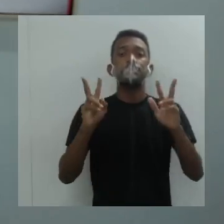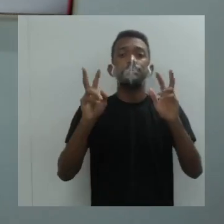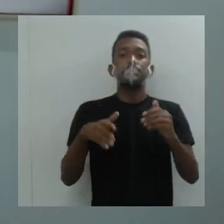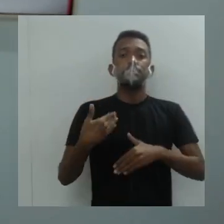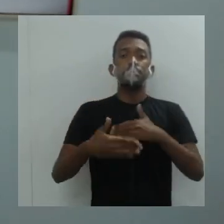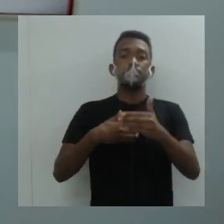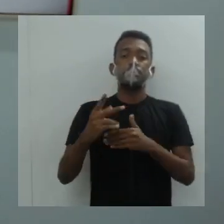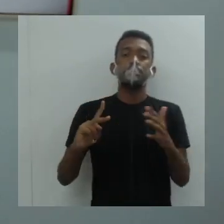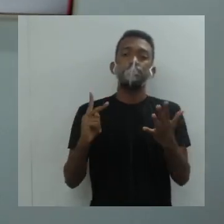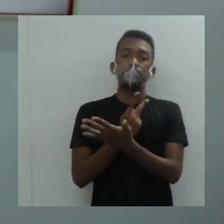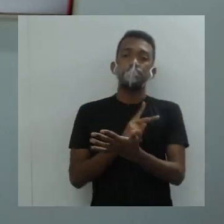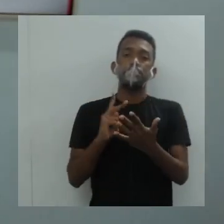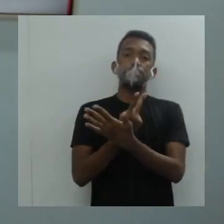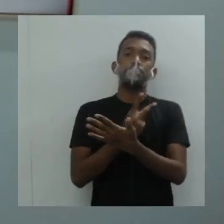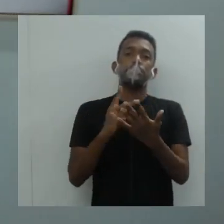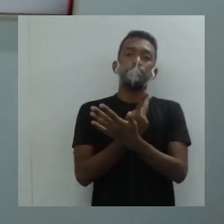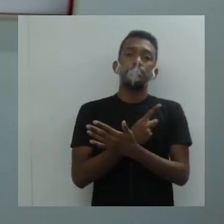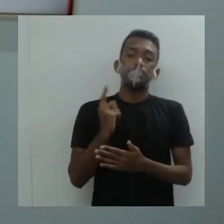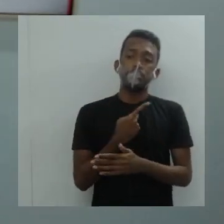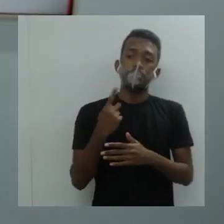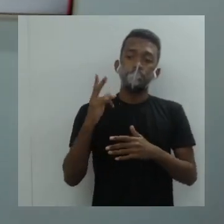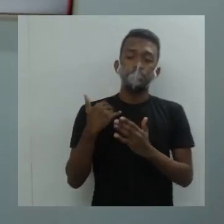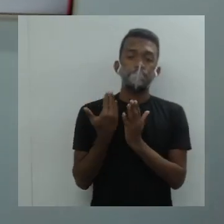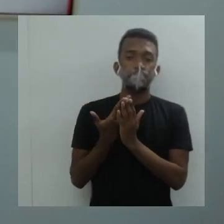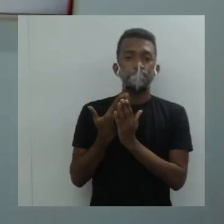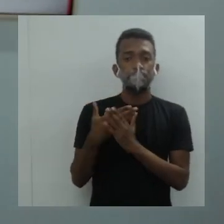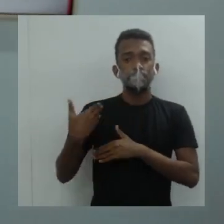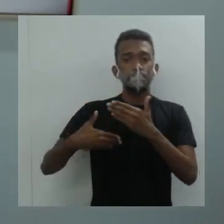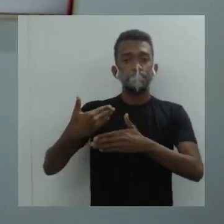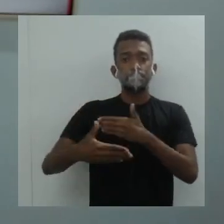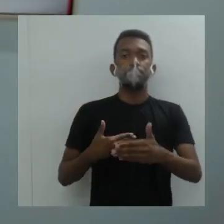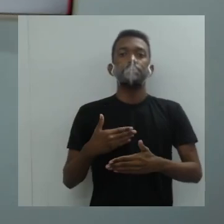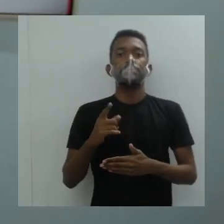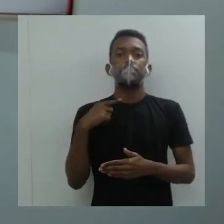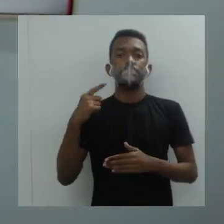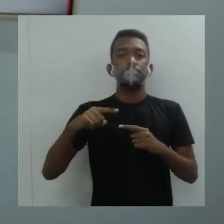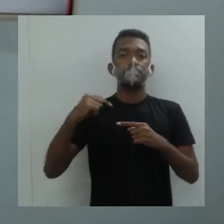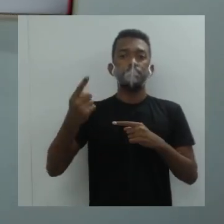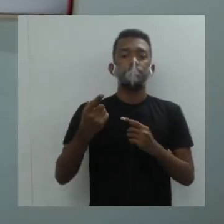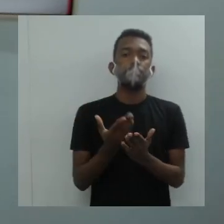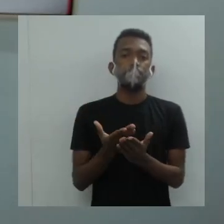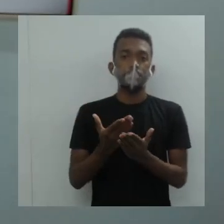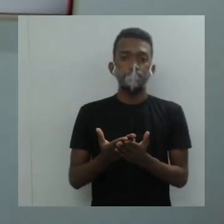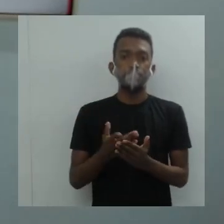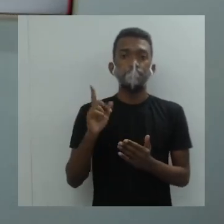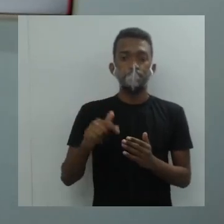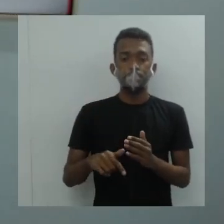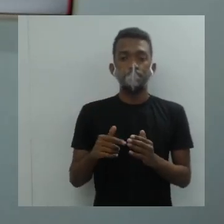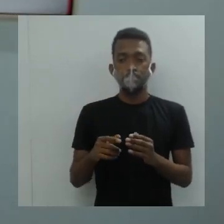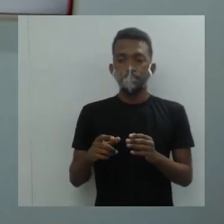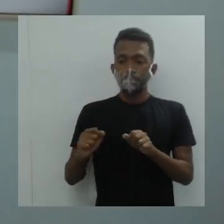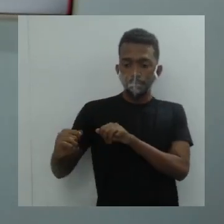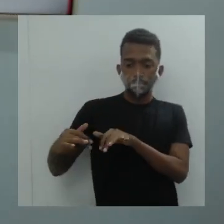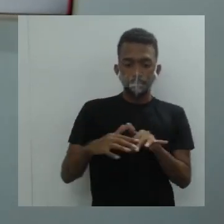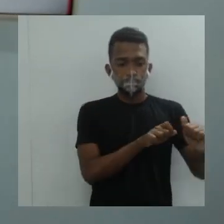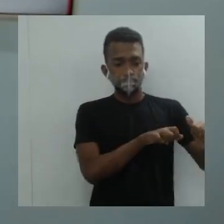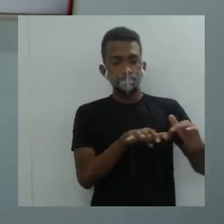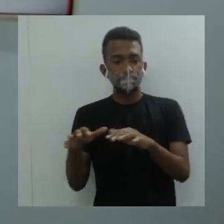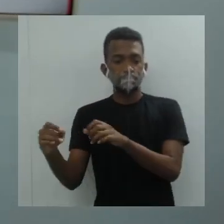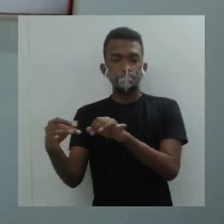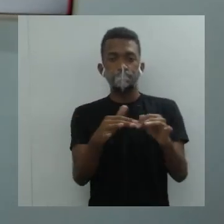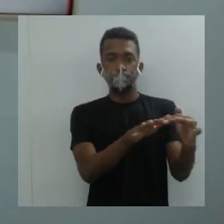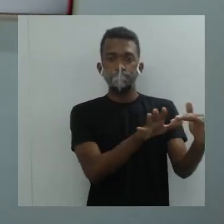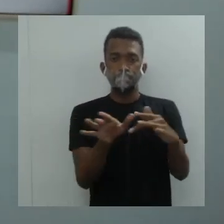esses acontecimentos que nós vamos explorar na próxima aula. Essas rotas de dispersão